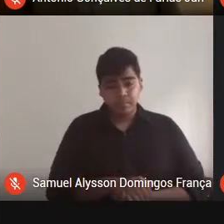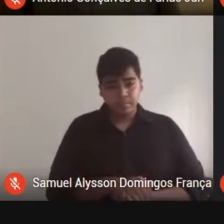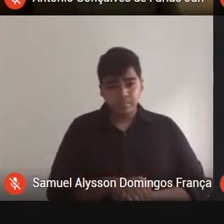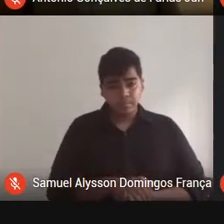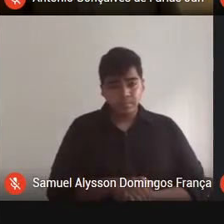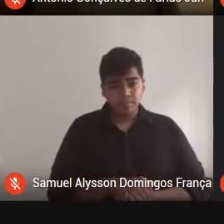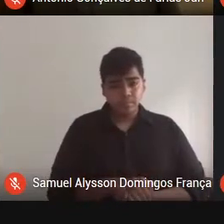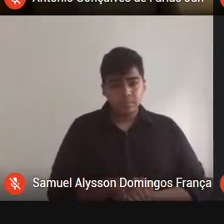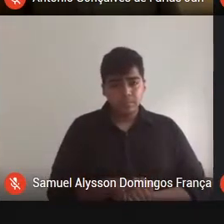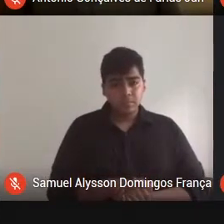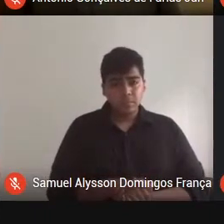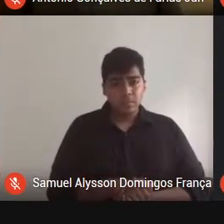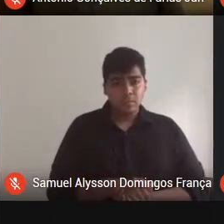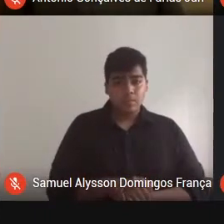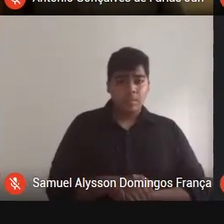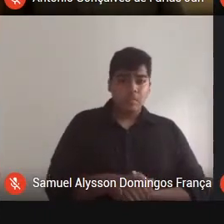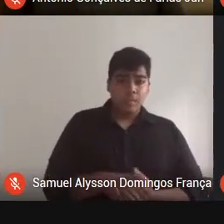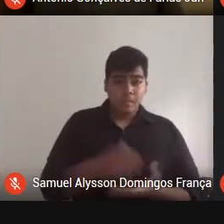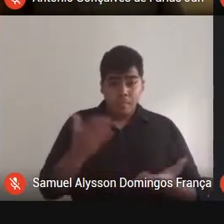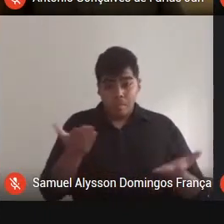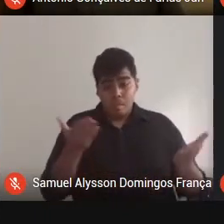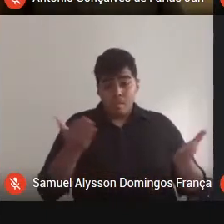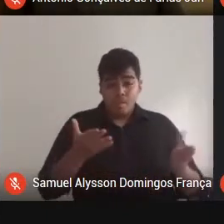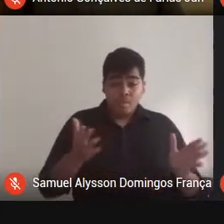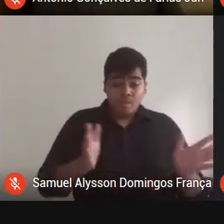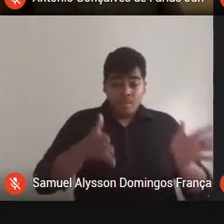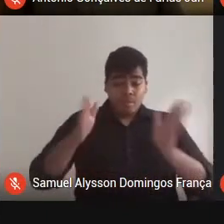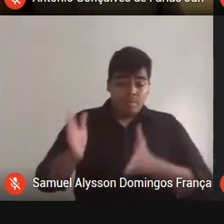Bom, vamos dar um pulinho agora lá na extensão